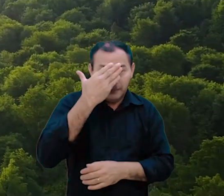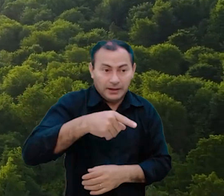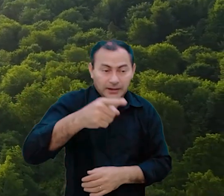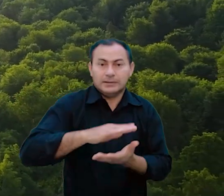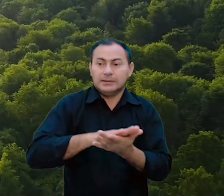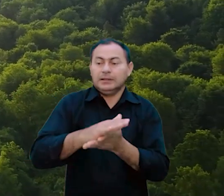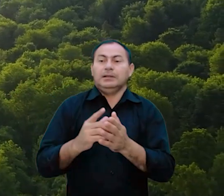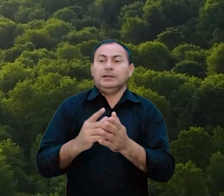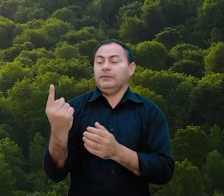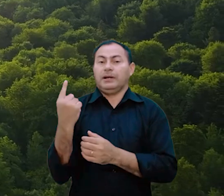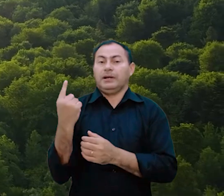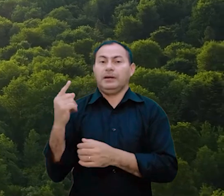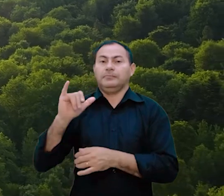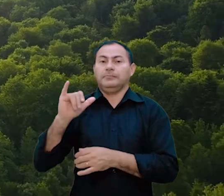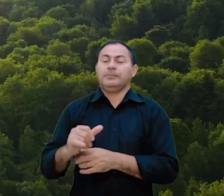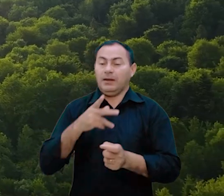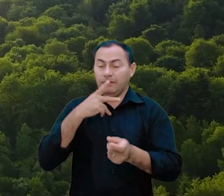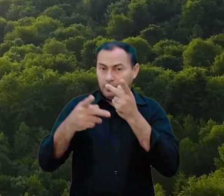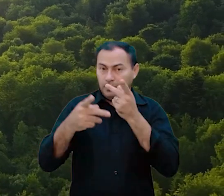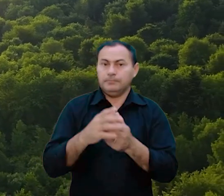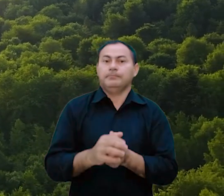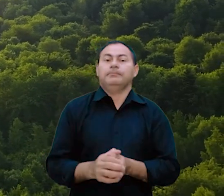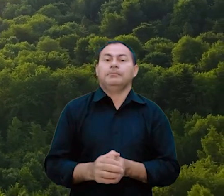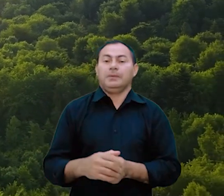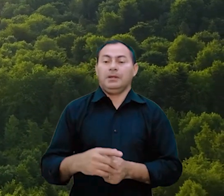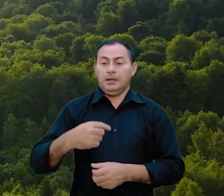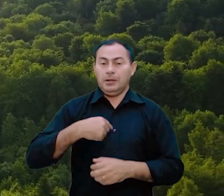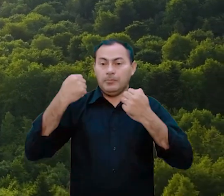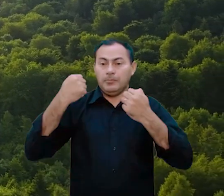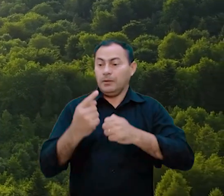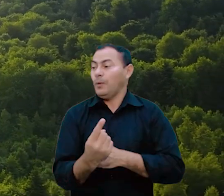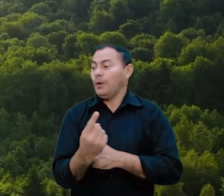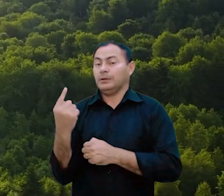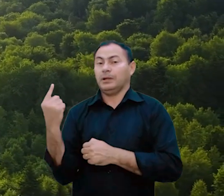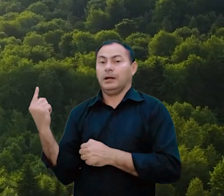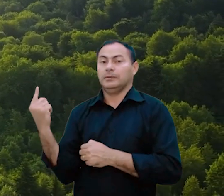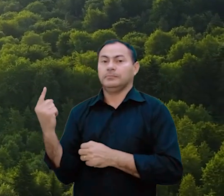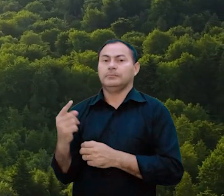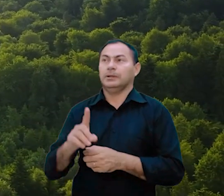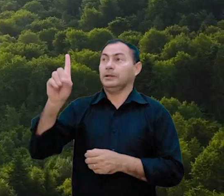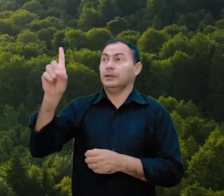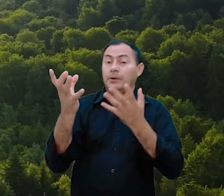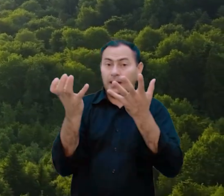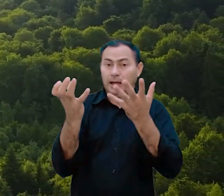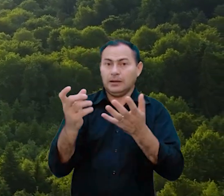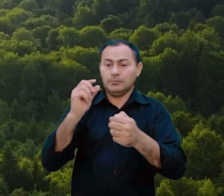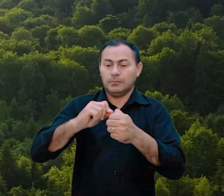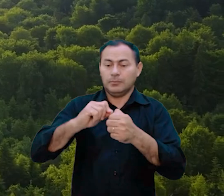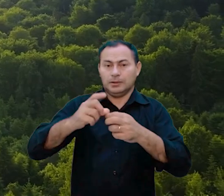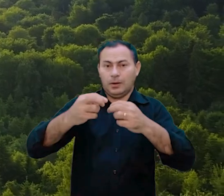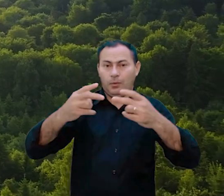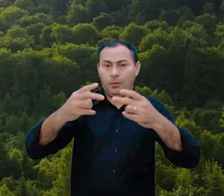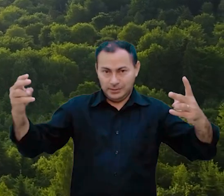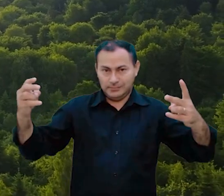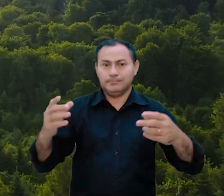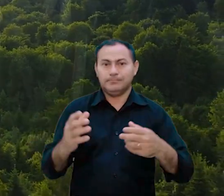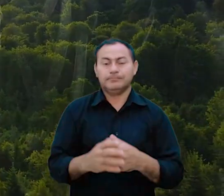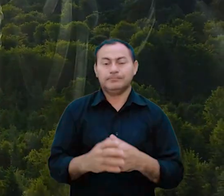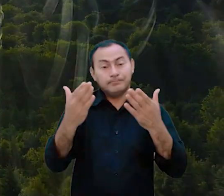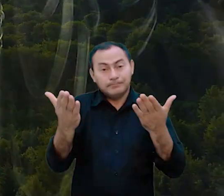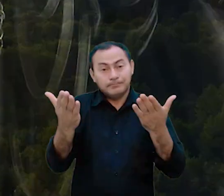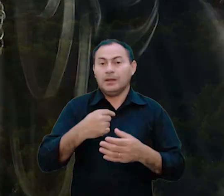fossem na frente sem ele. Ele falou: eu preciso voltar. Deus quer que eu faça